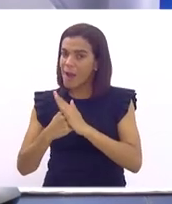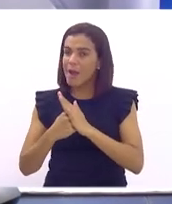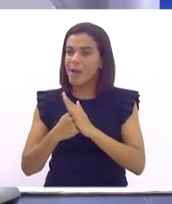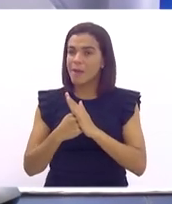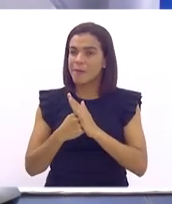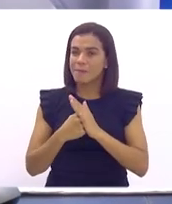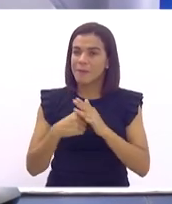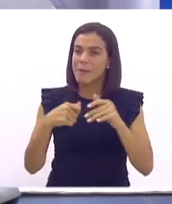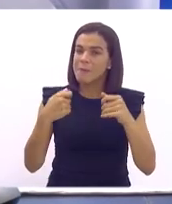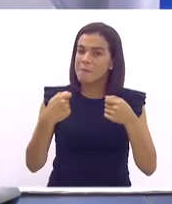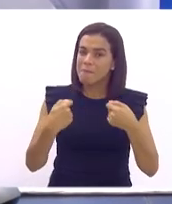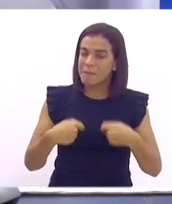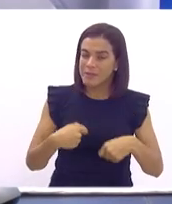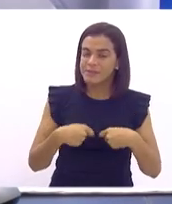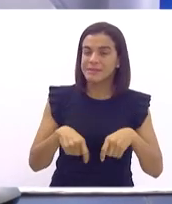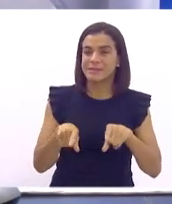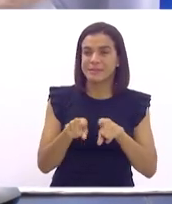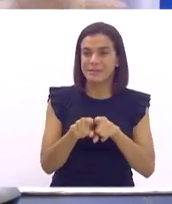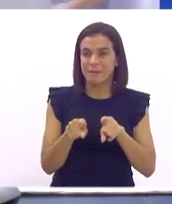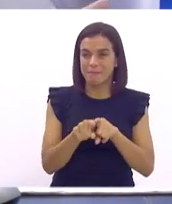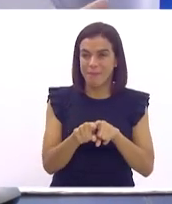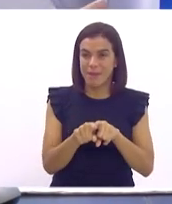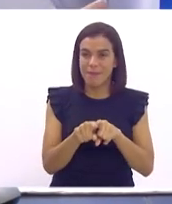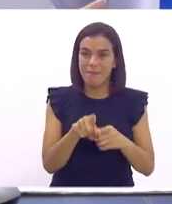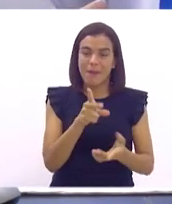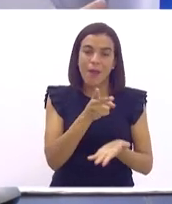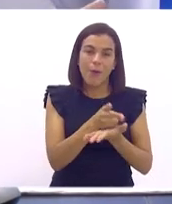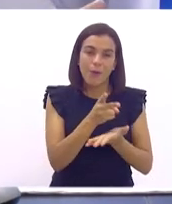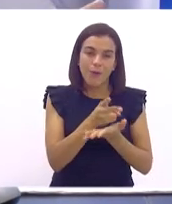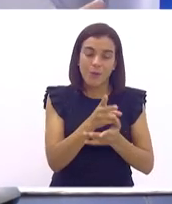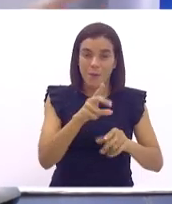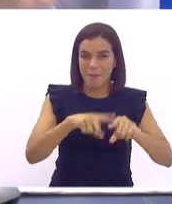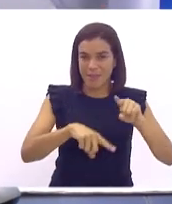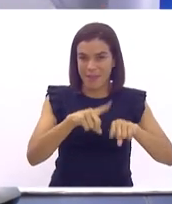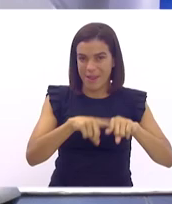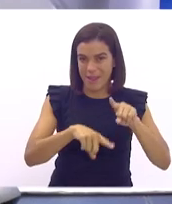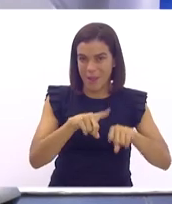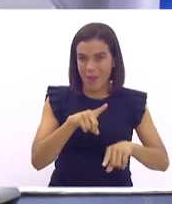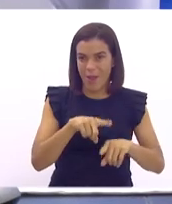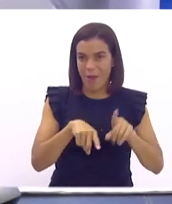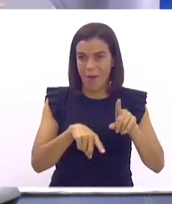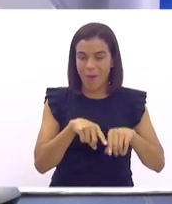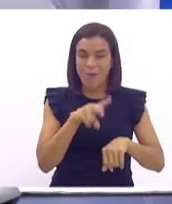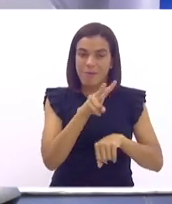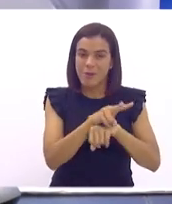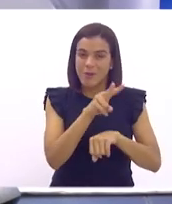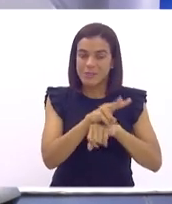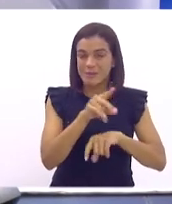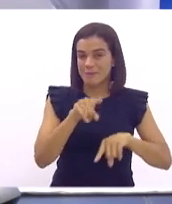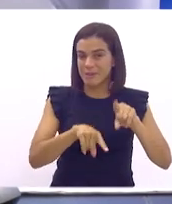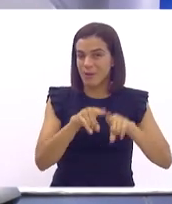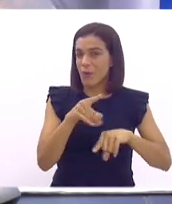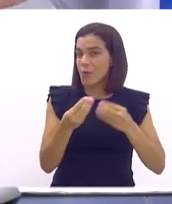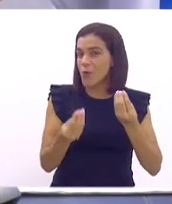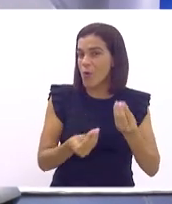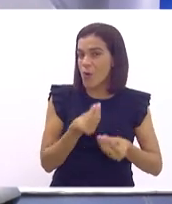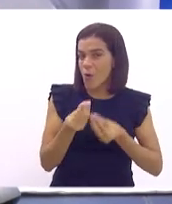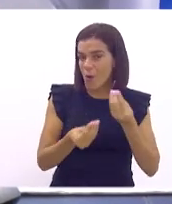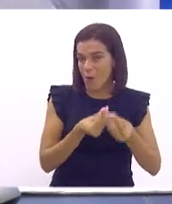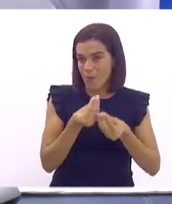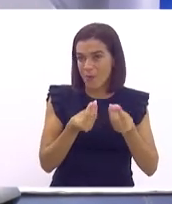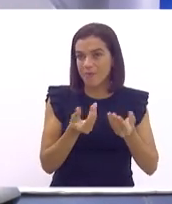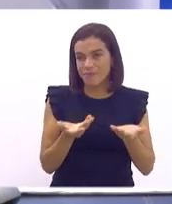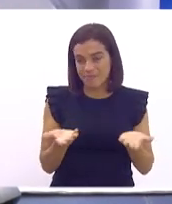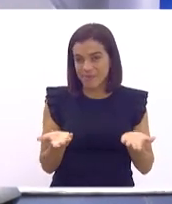fazer algum processo de preservação daquele material. Sim. E como é que você explica isso? O que você tem que fazer